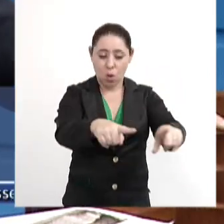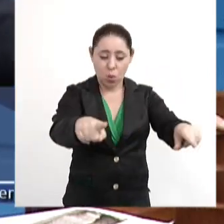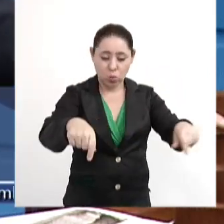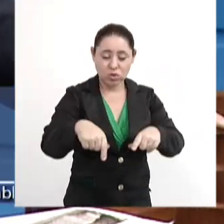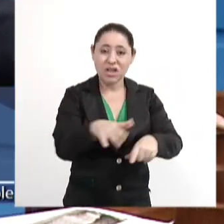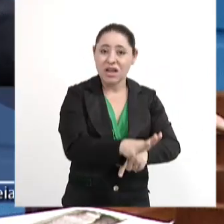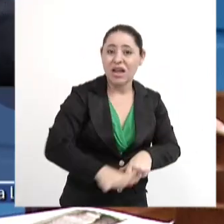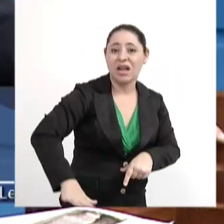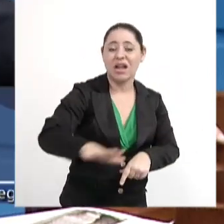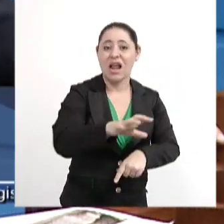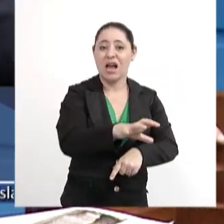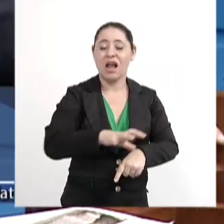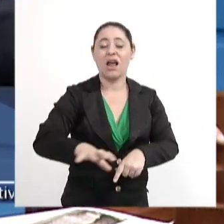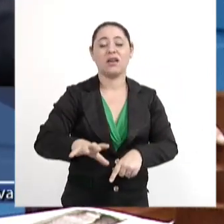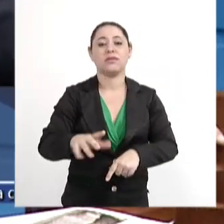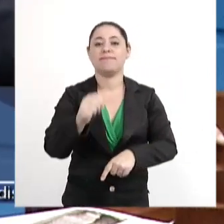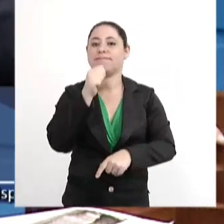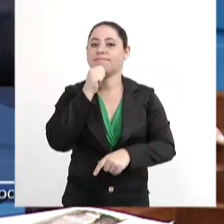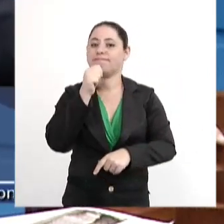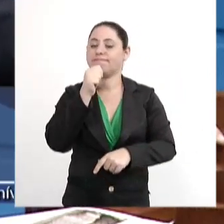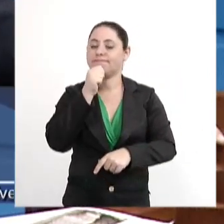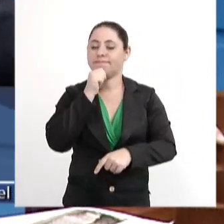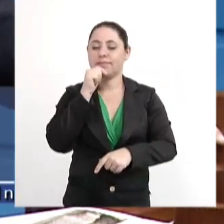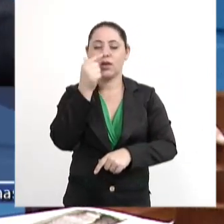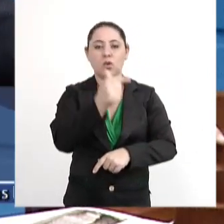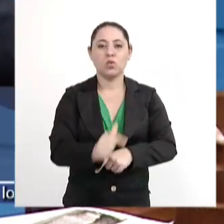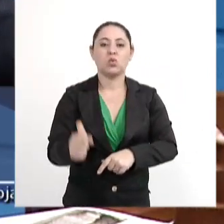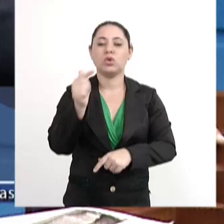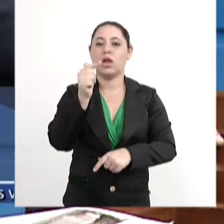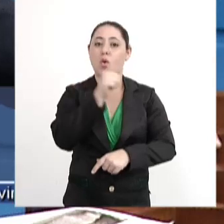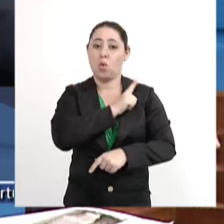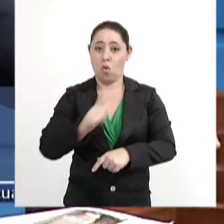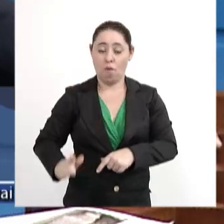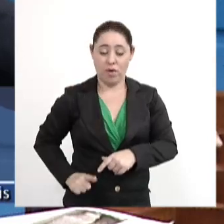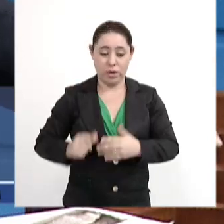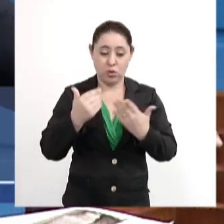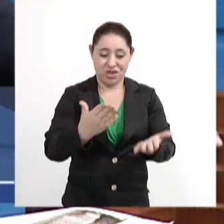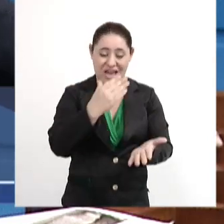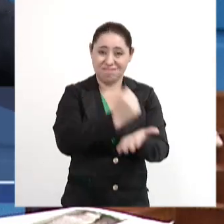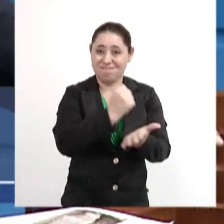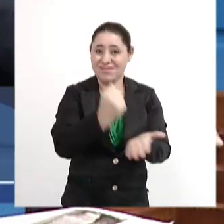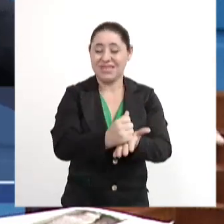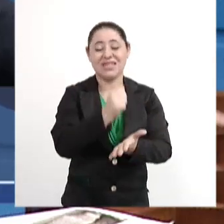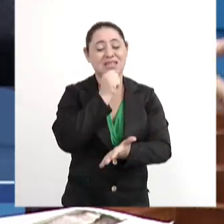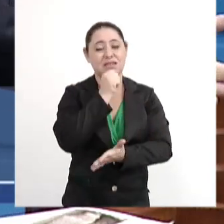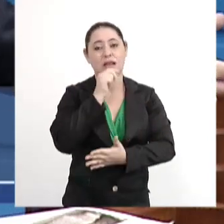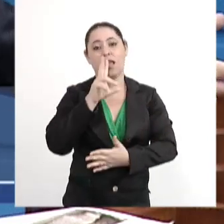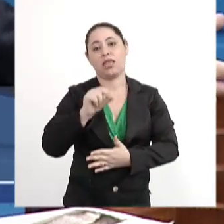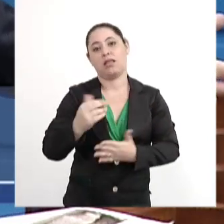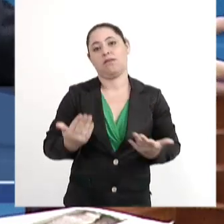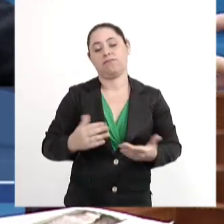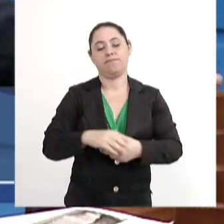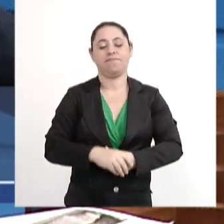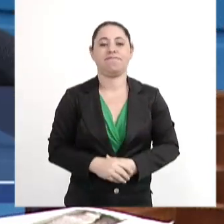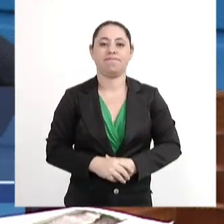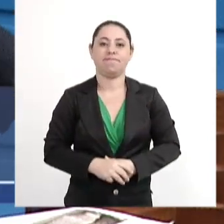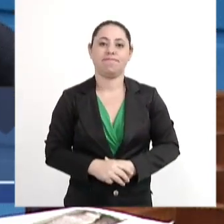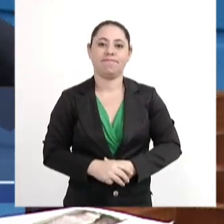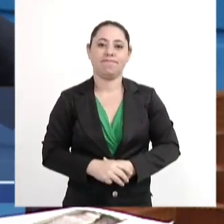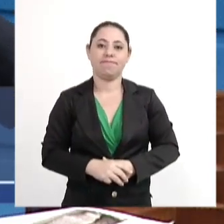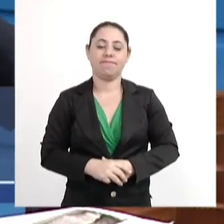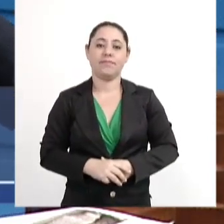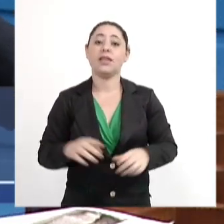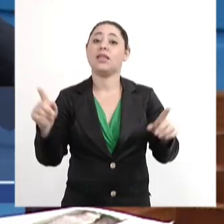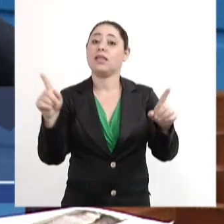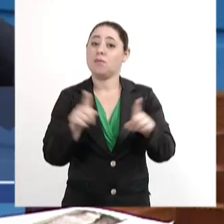não estão devidamente demarcadas pelo governo federal. E